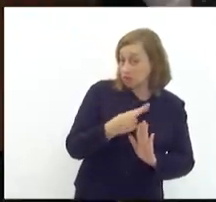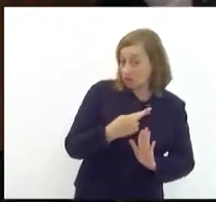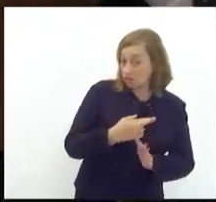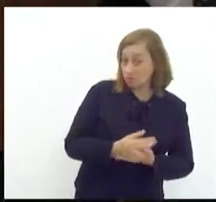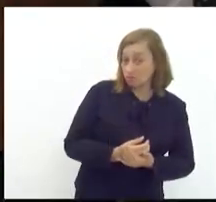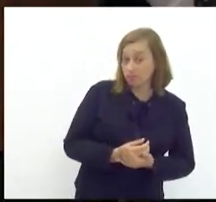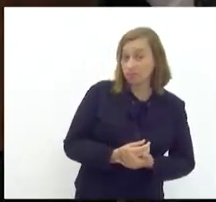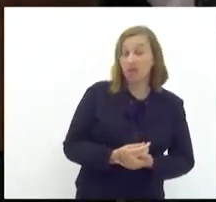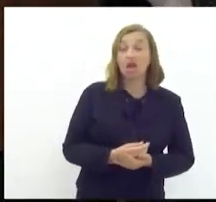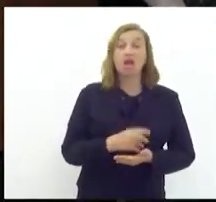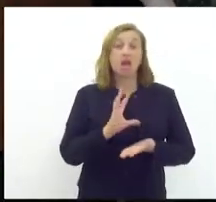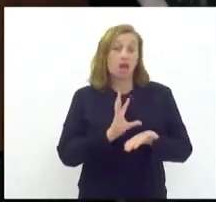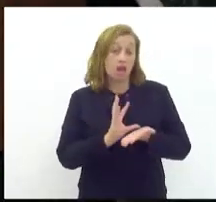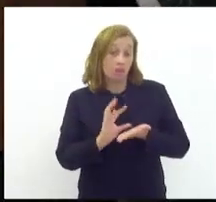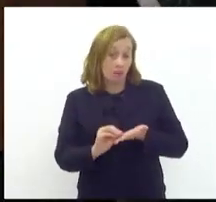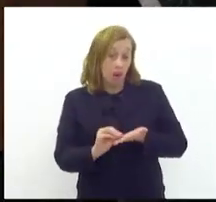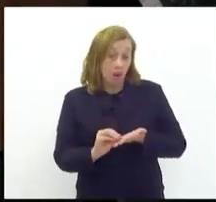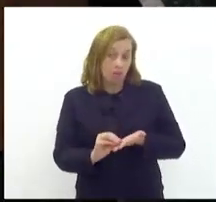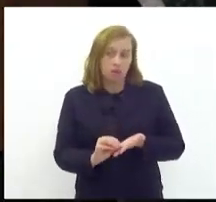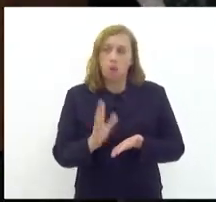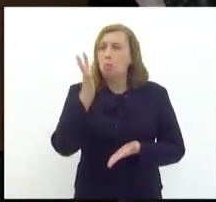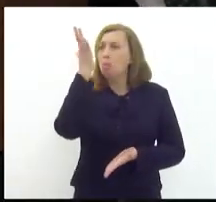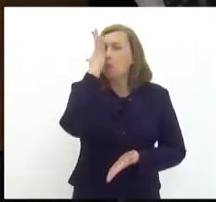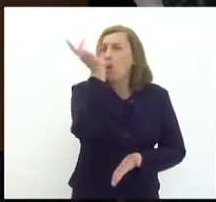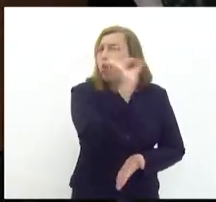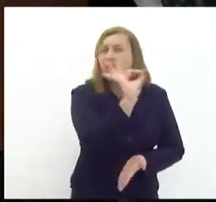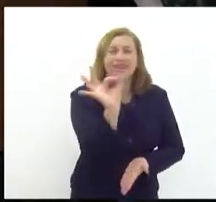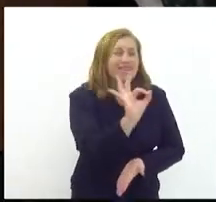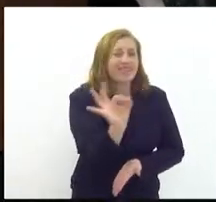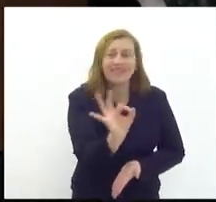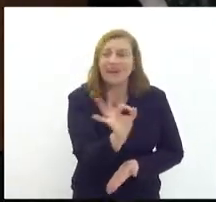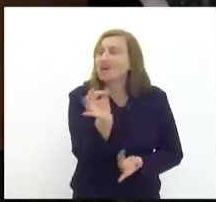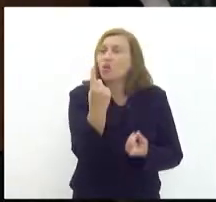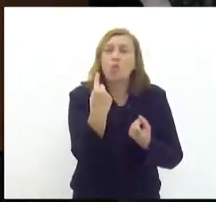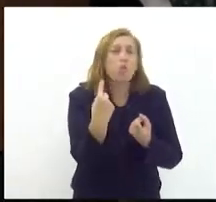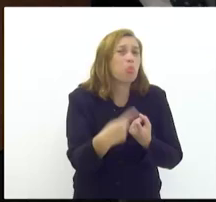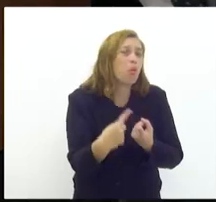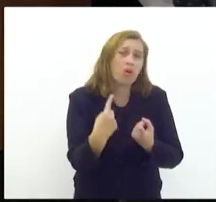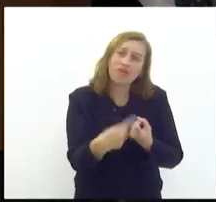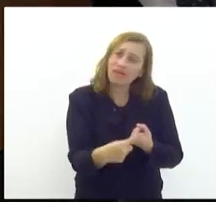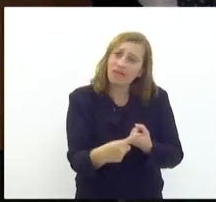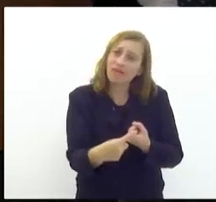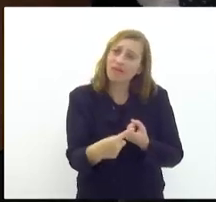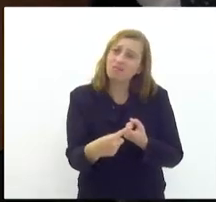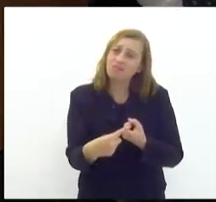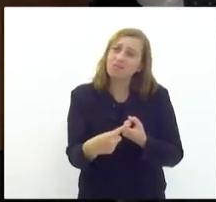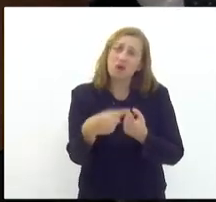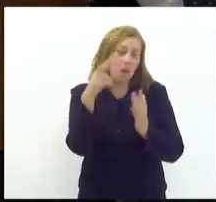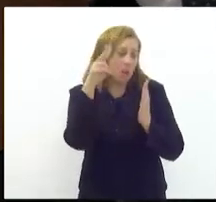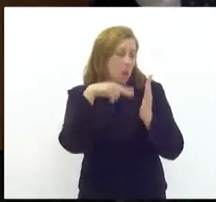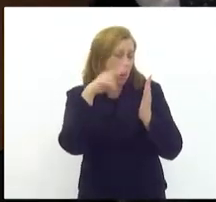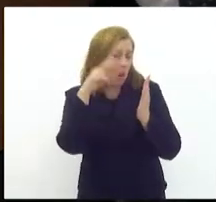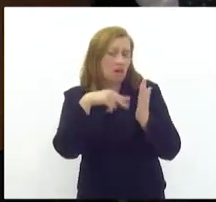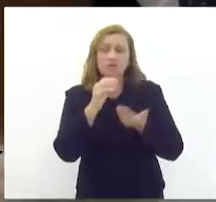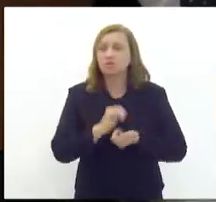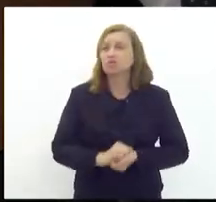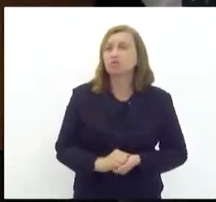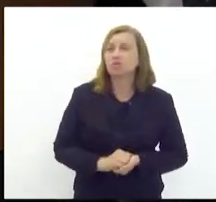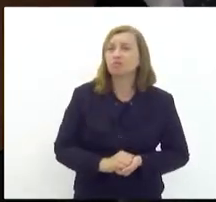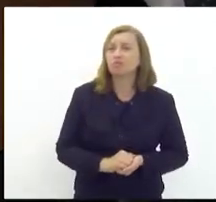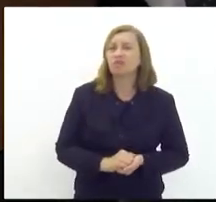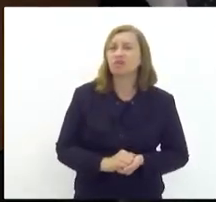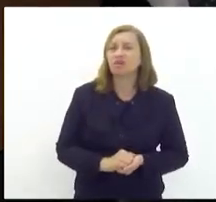em Pauta eu não entendi o porquê né do da bancada